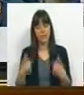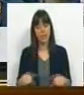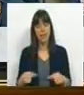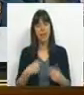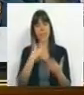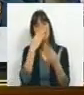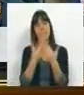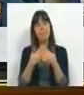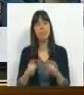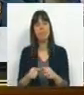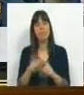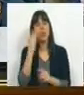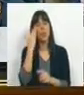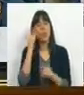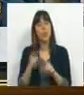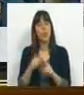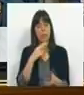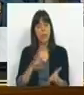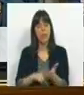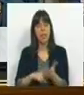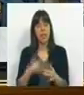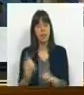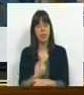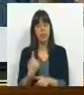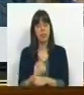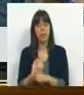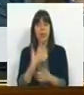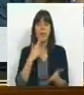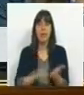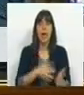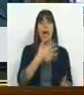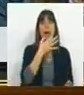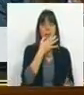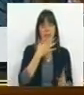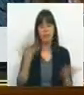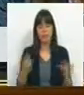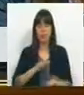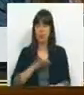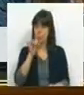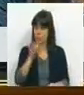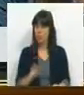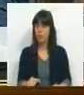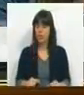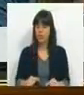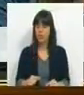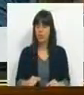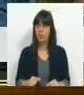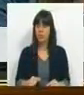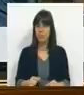que enfrentar os números e a realidade das coisas com verdade. Portanto, foram os senhores que